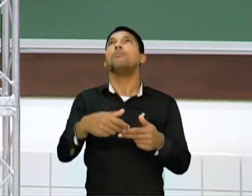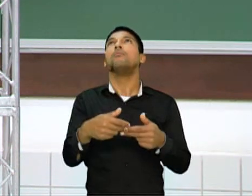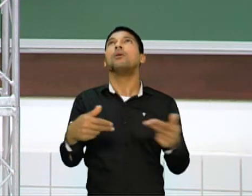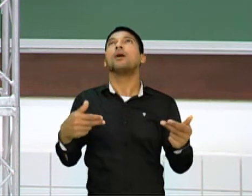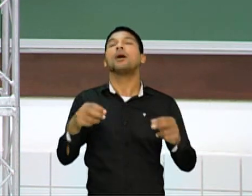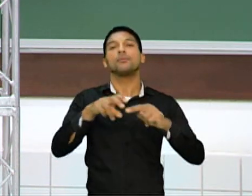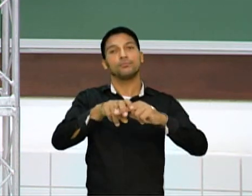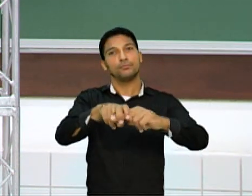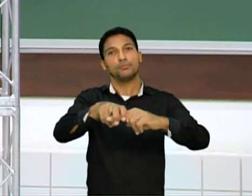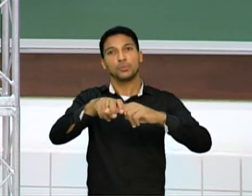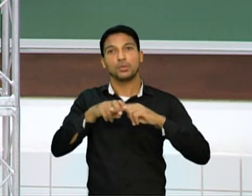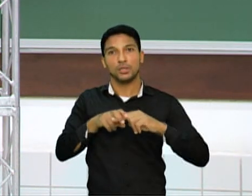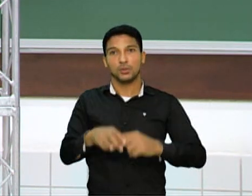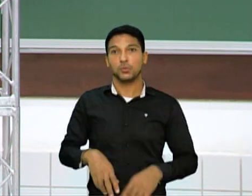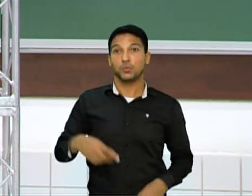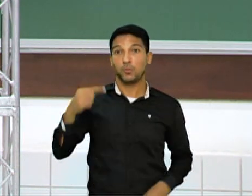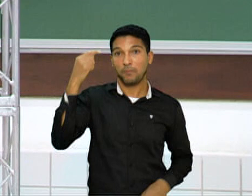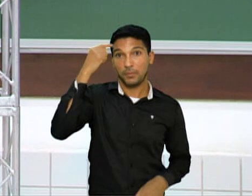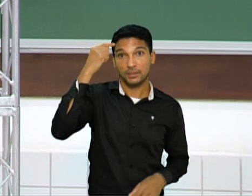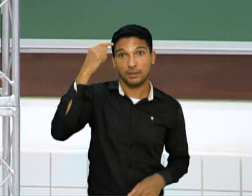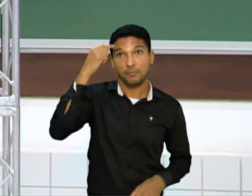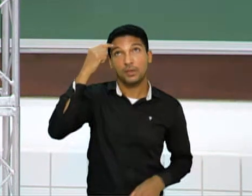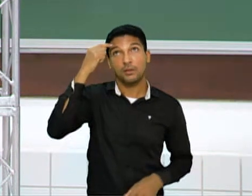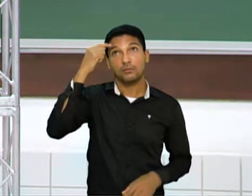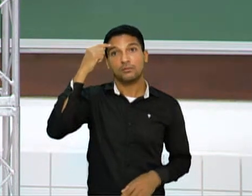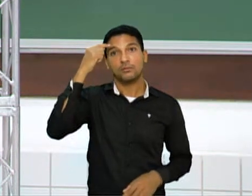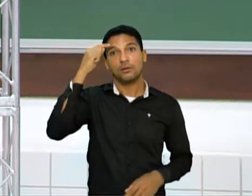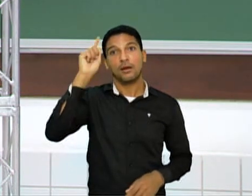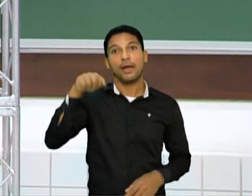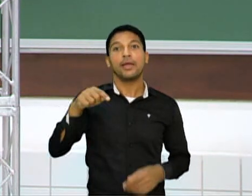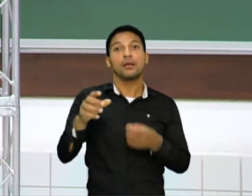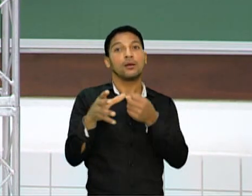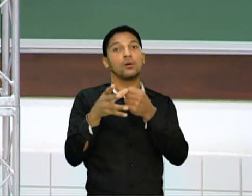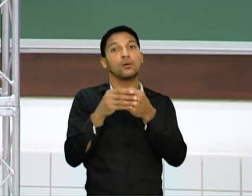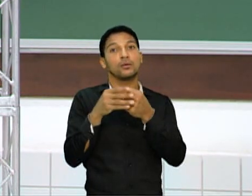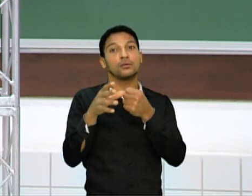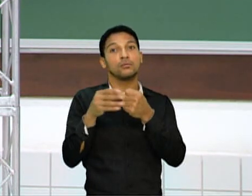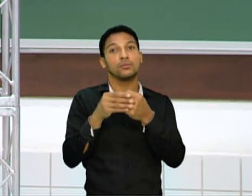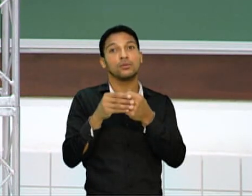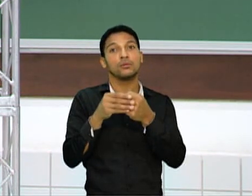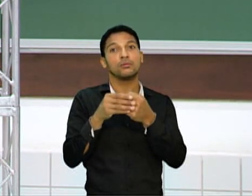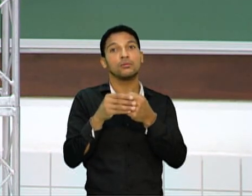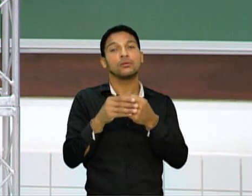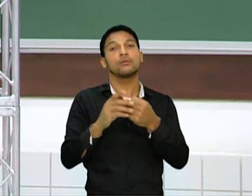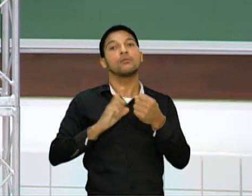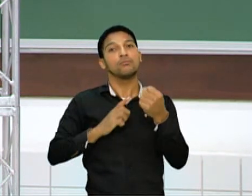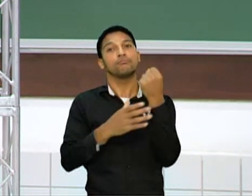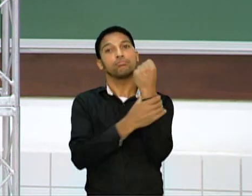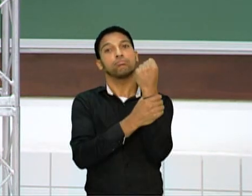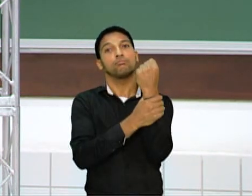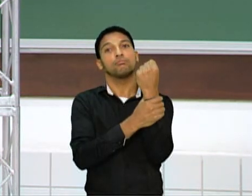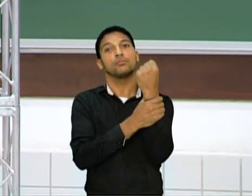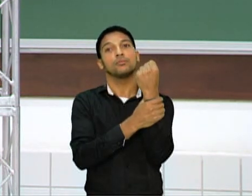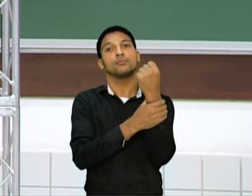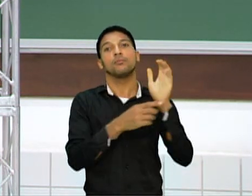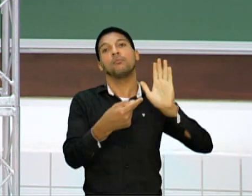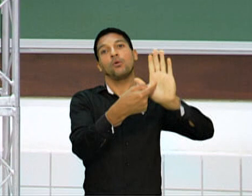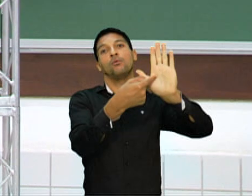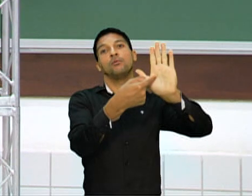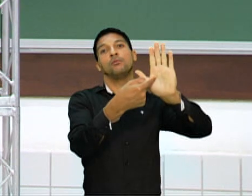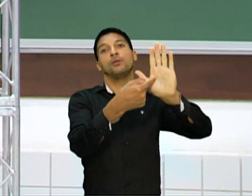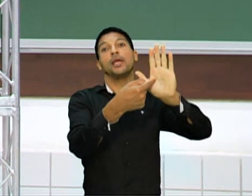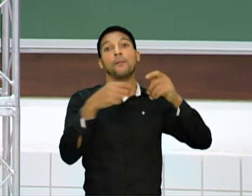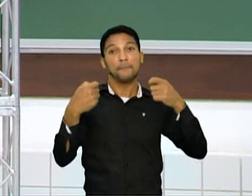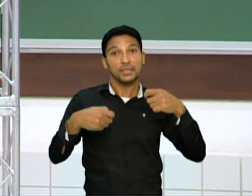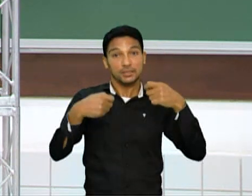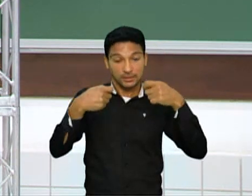de pensamento, uma forma de conhecimento que fosse garantido. É esse pressuposto, né, de que